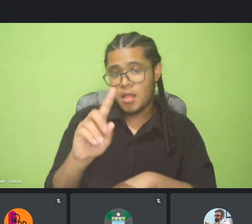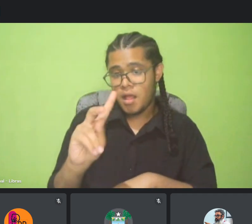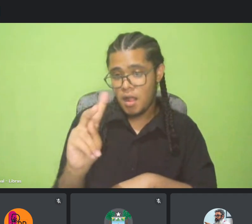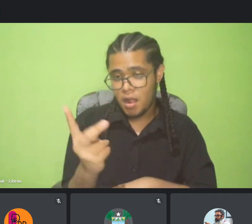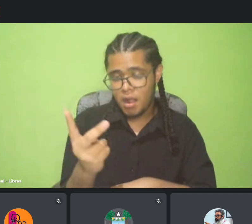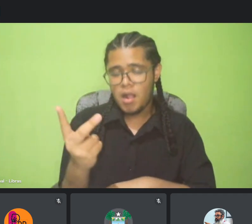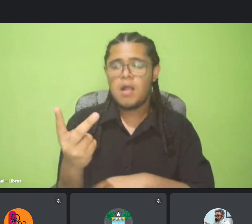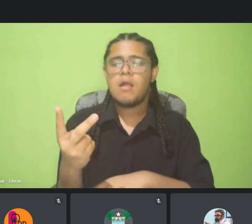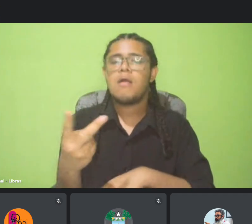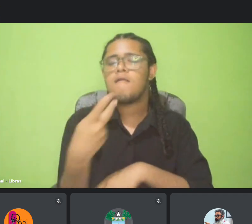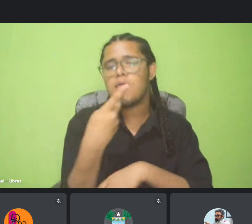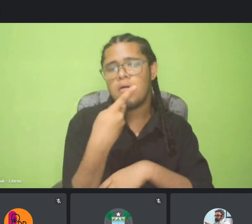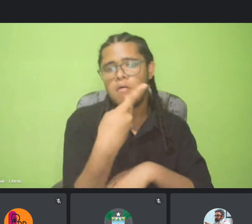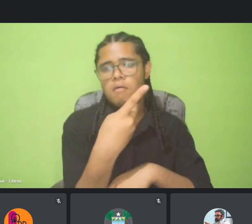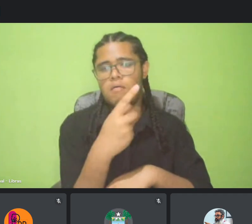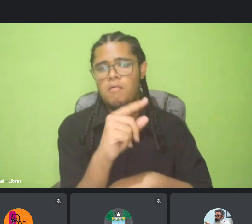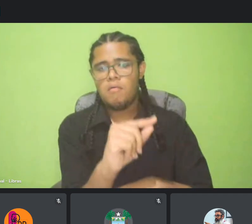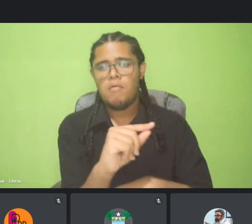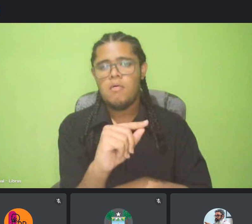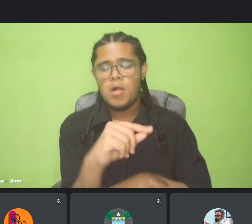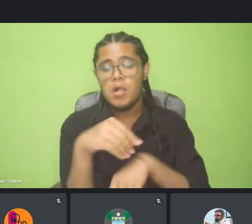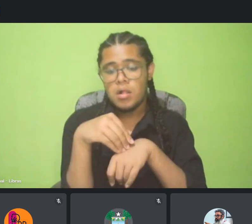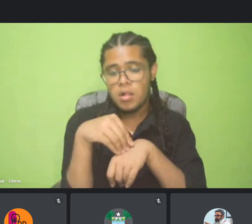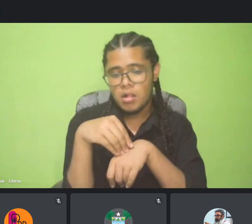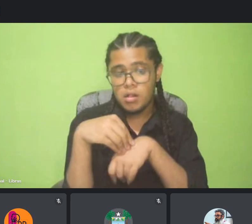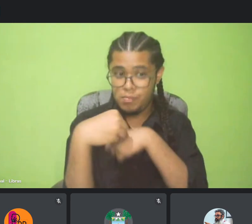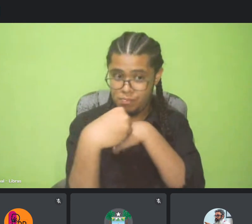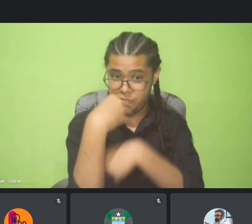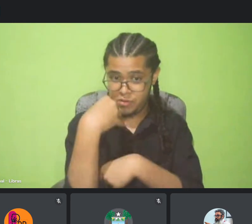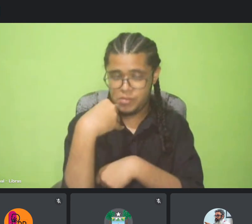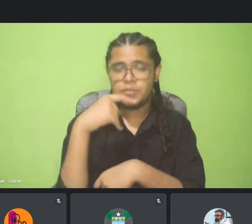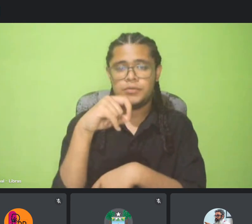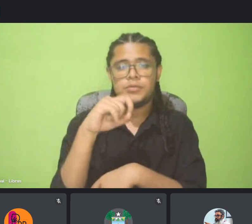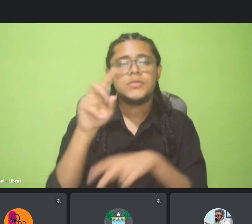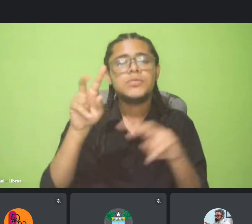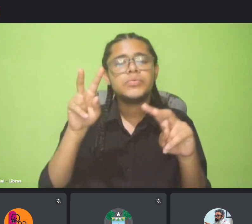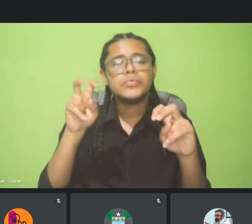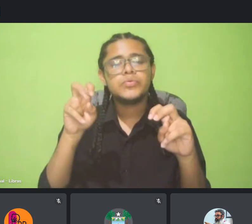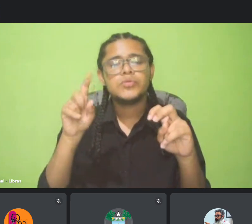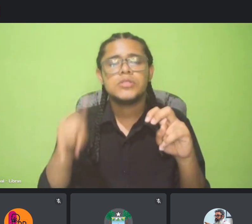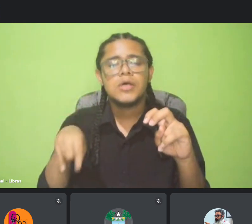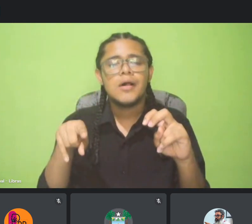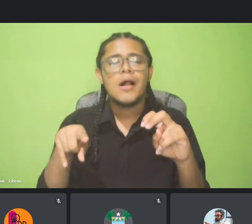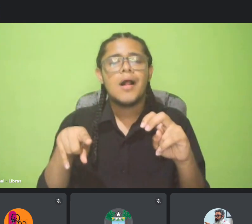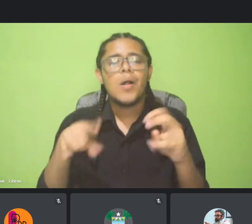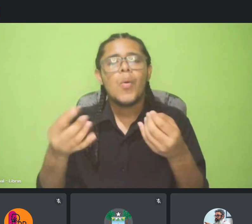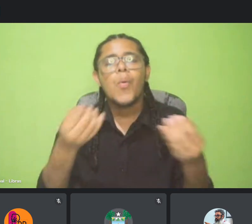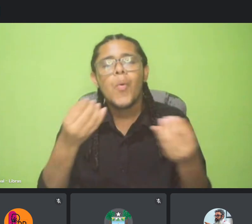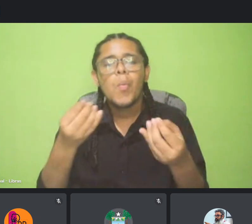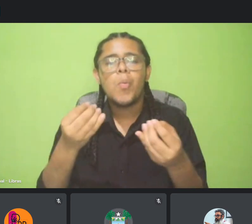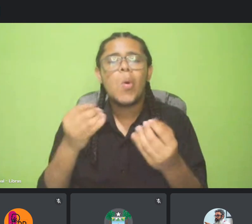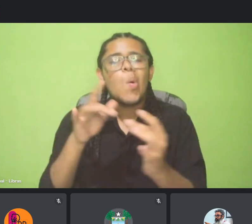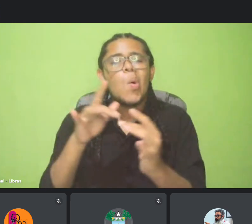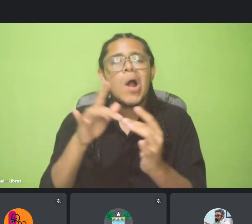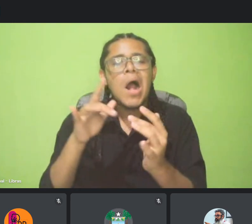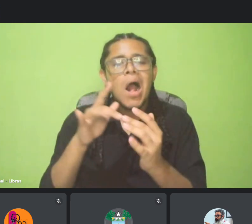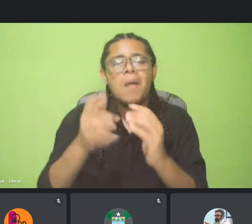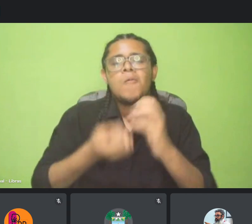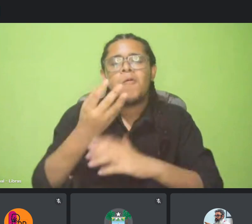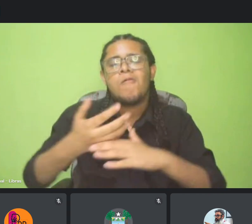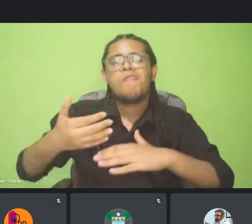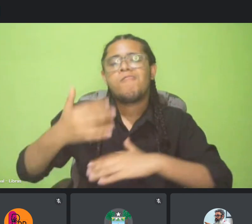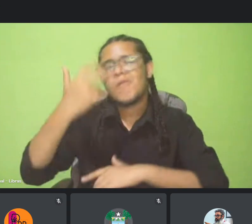produção cultural das pessoas em situação de rua quanto dos coletivos que fazem